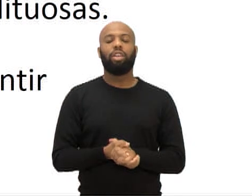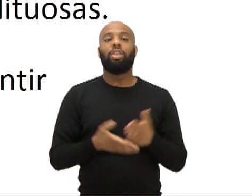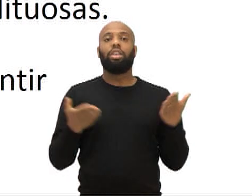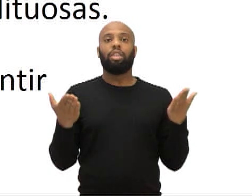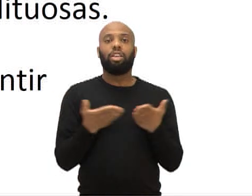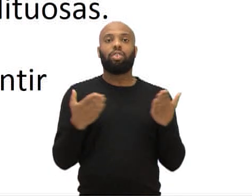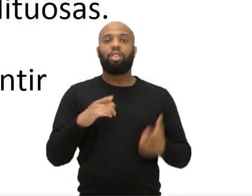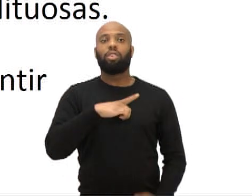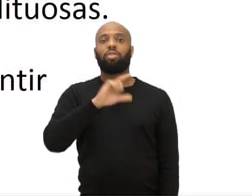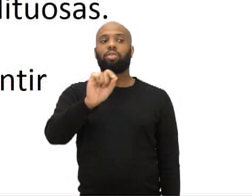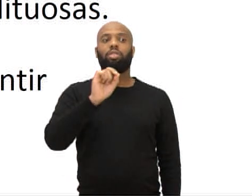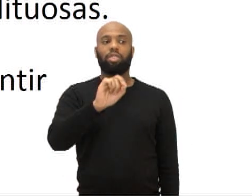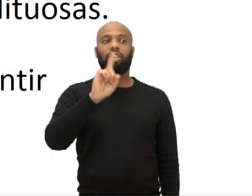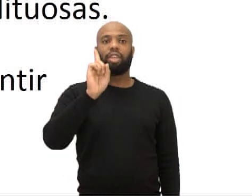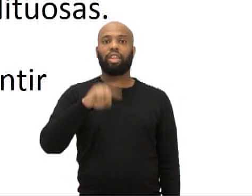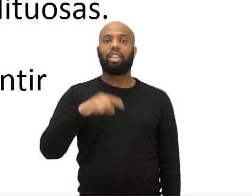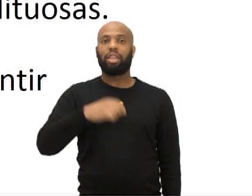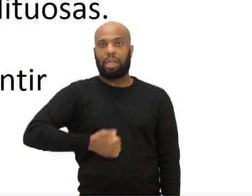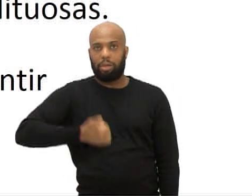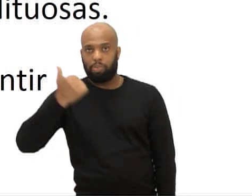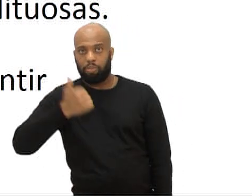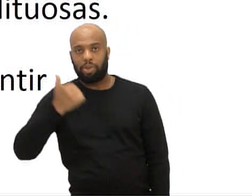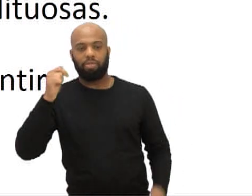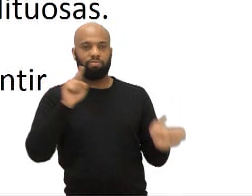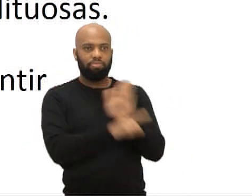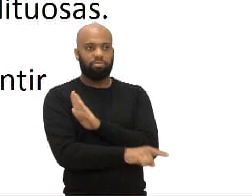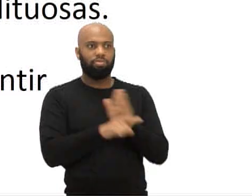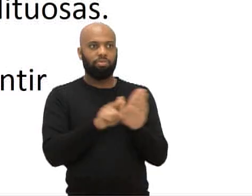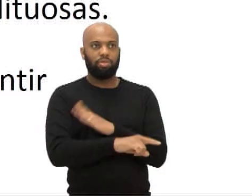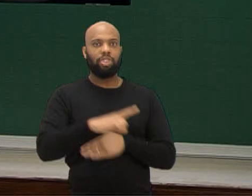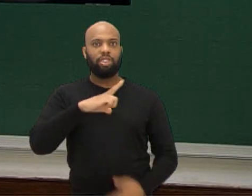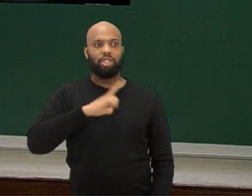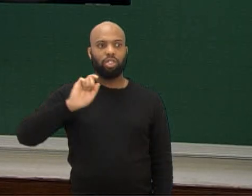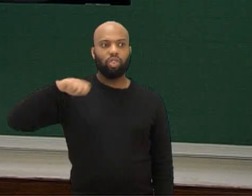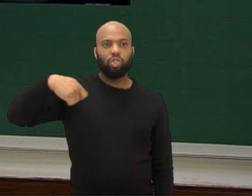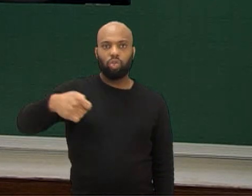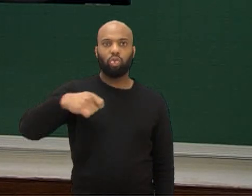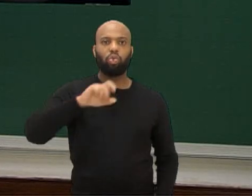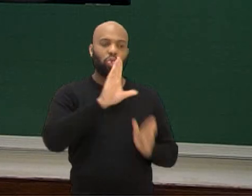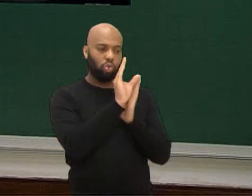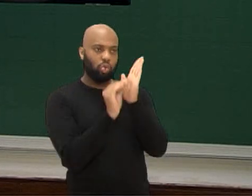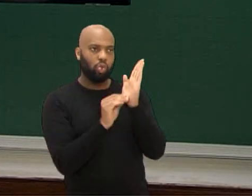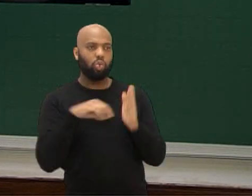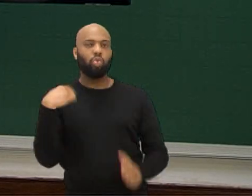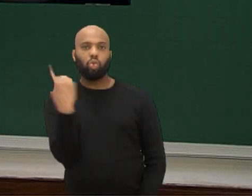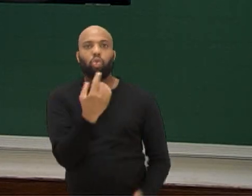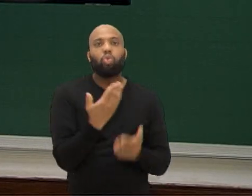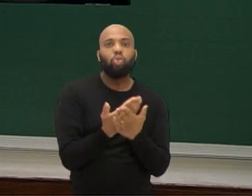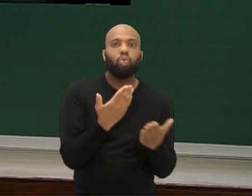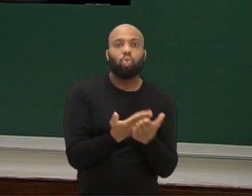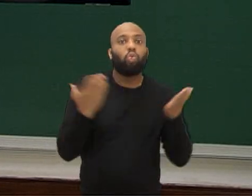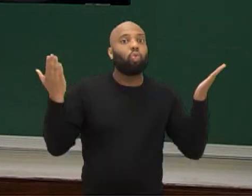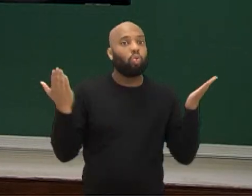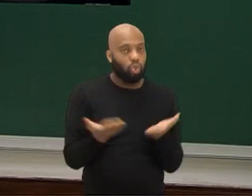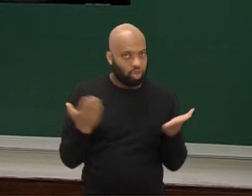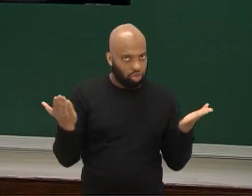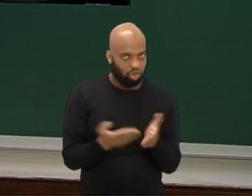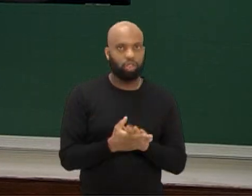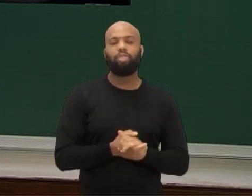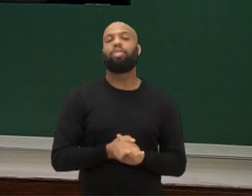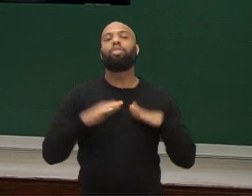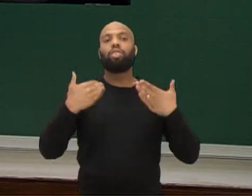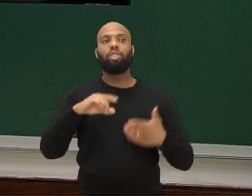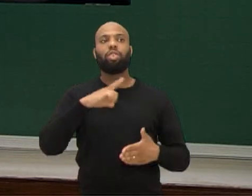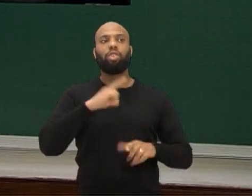Nós vamos ter agora a nossa primeira atividade sobre os conteúdos que a gente viu até agora, né? Então,